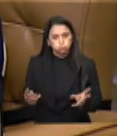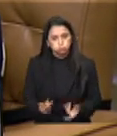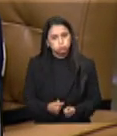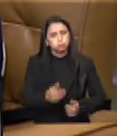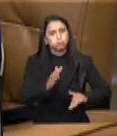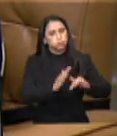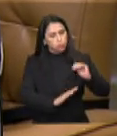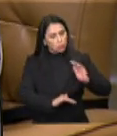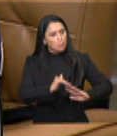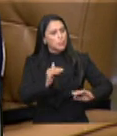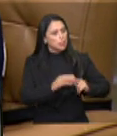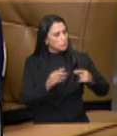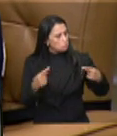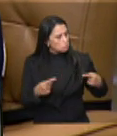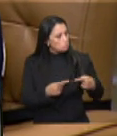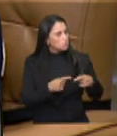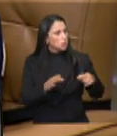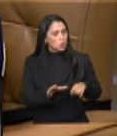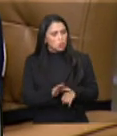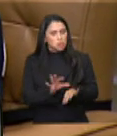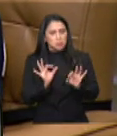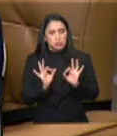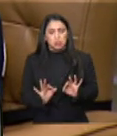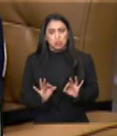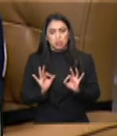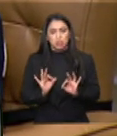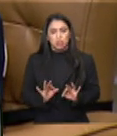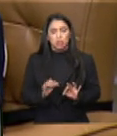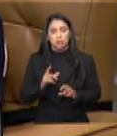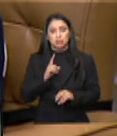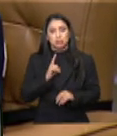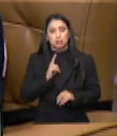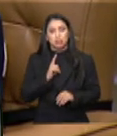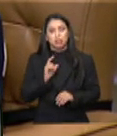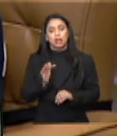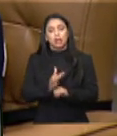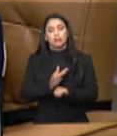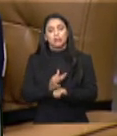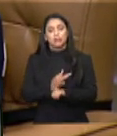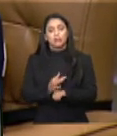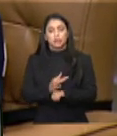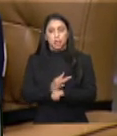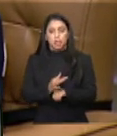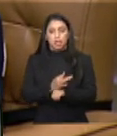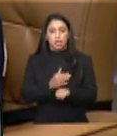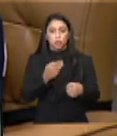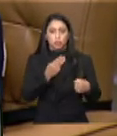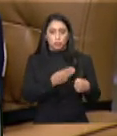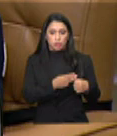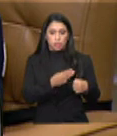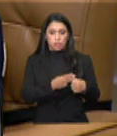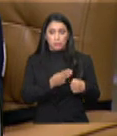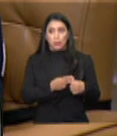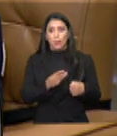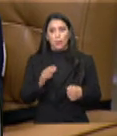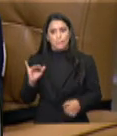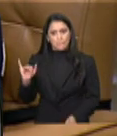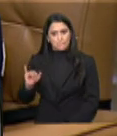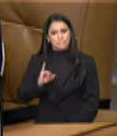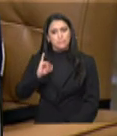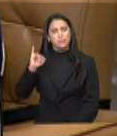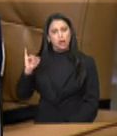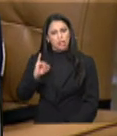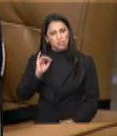competência constitucional ao estabelecer este feriado local, que é um feriado muito importante,